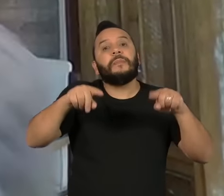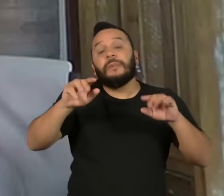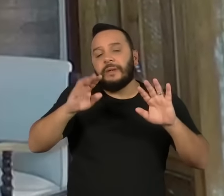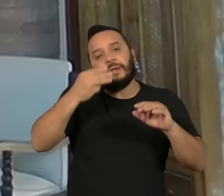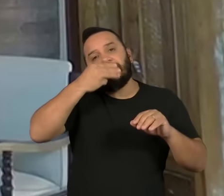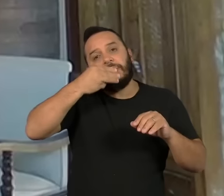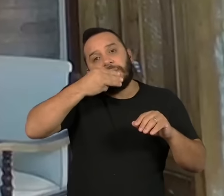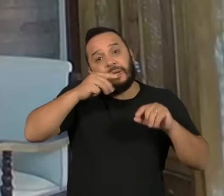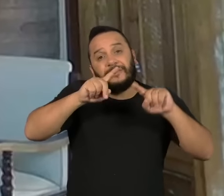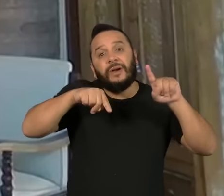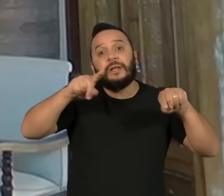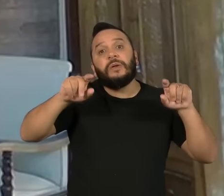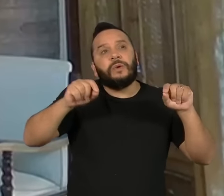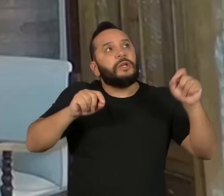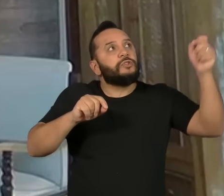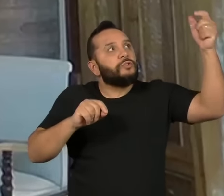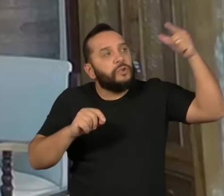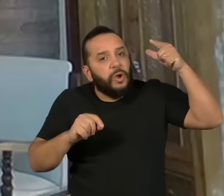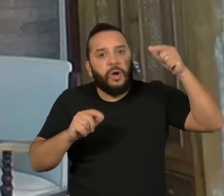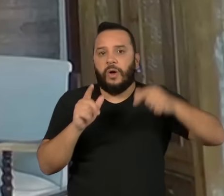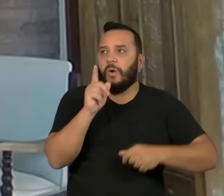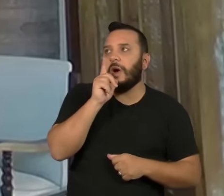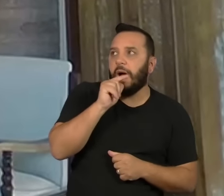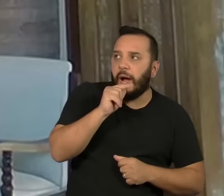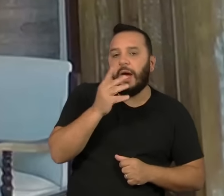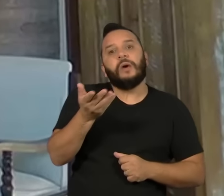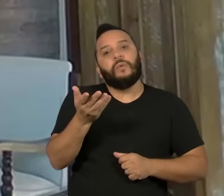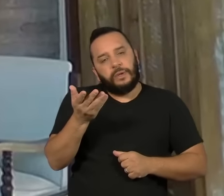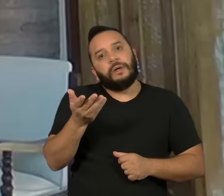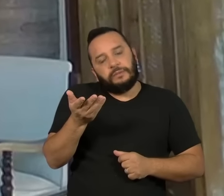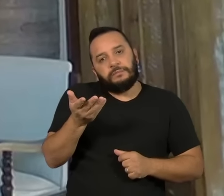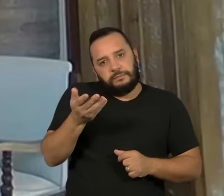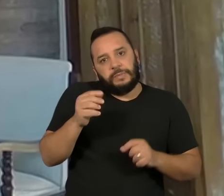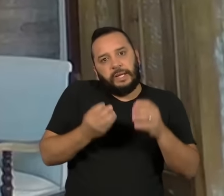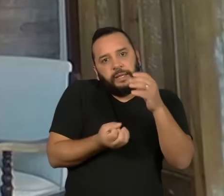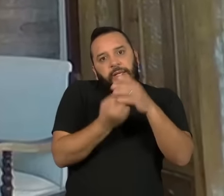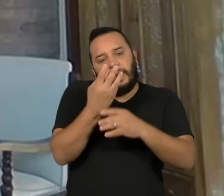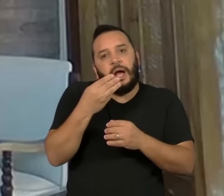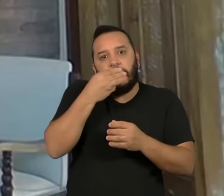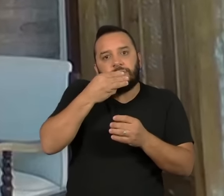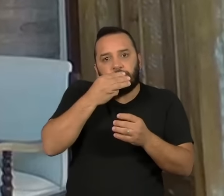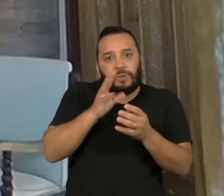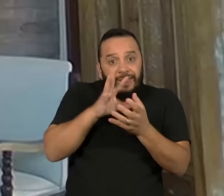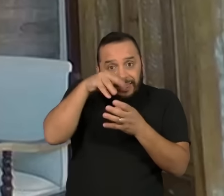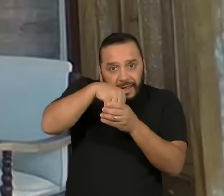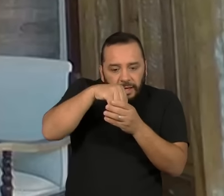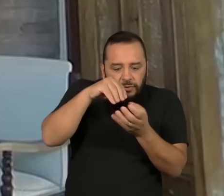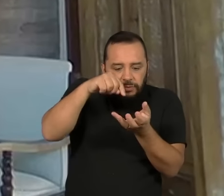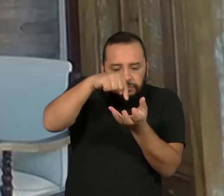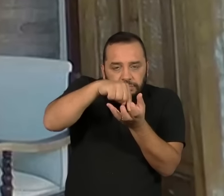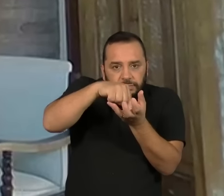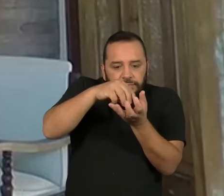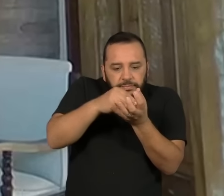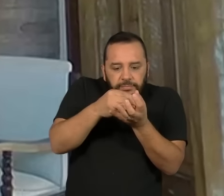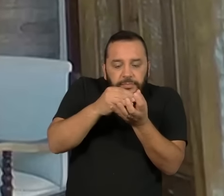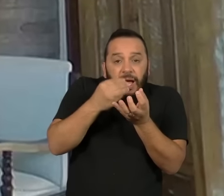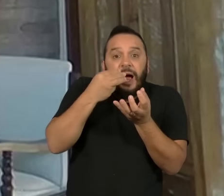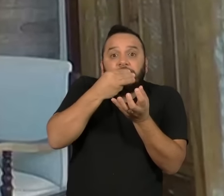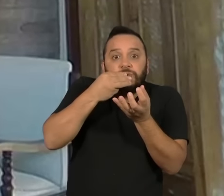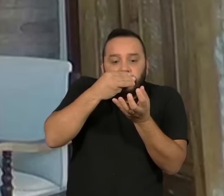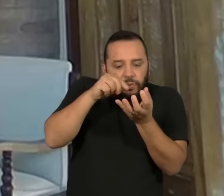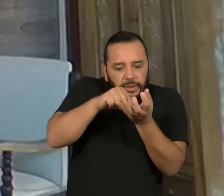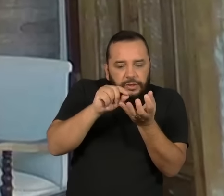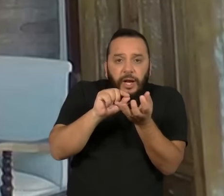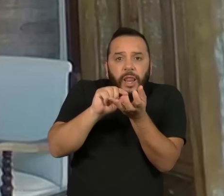da água e de uma série de nutrientes para serem produzidos pela planta. E o que a gente observou na